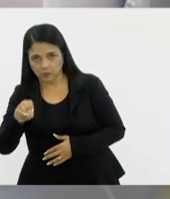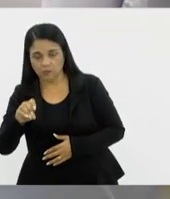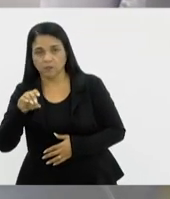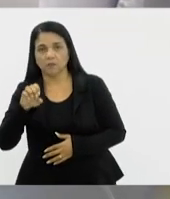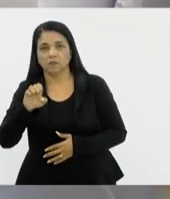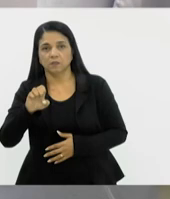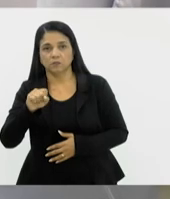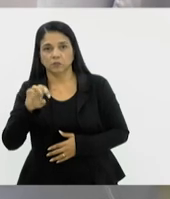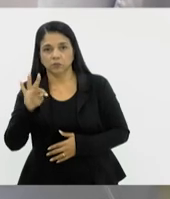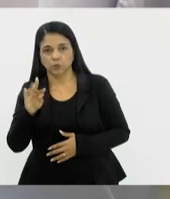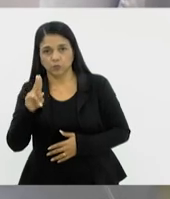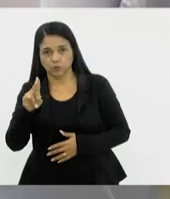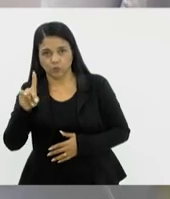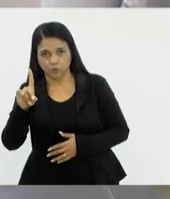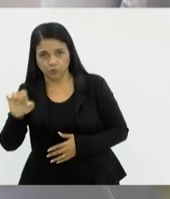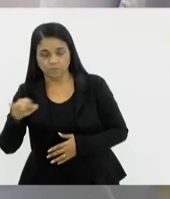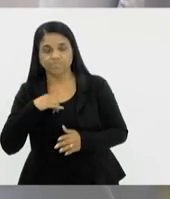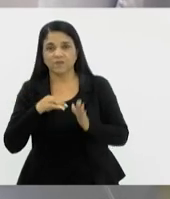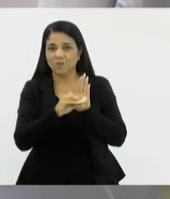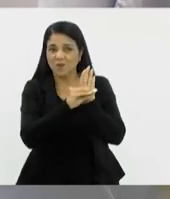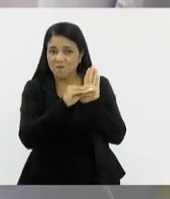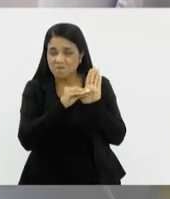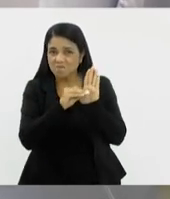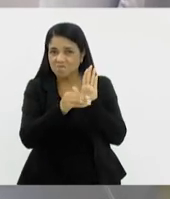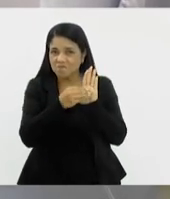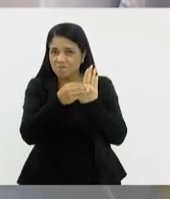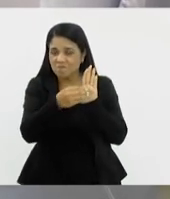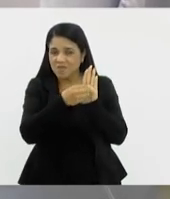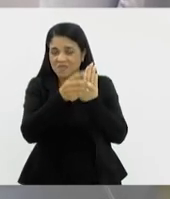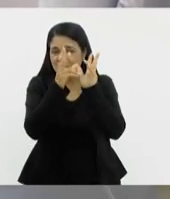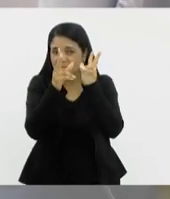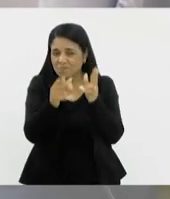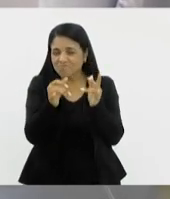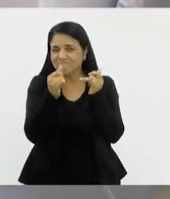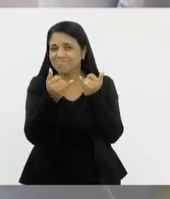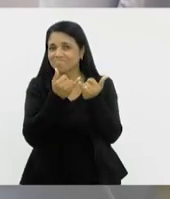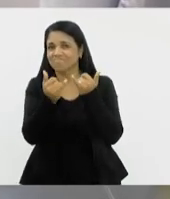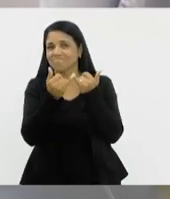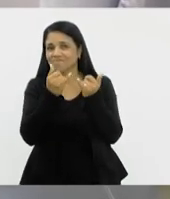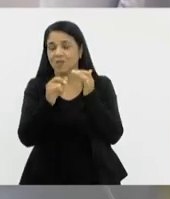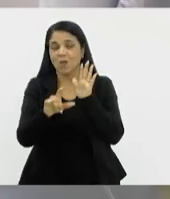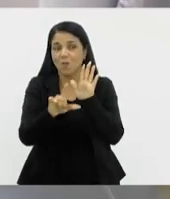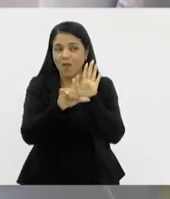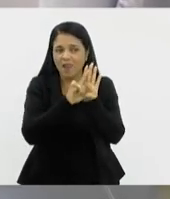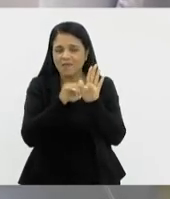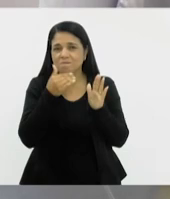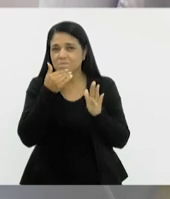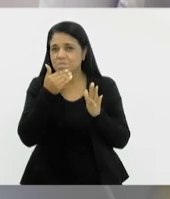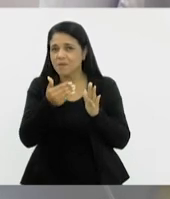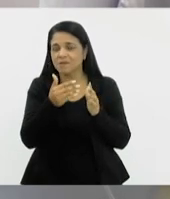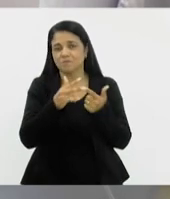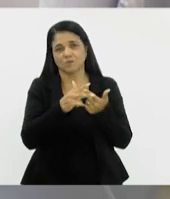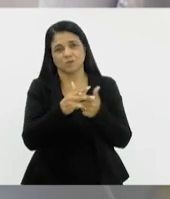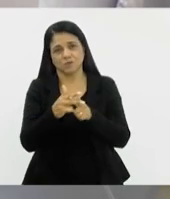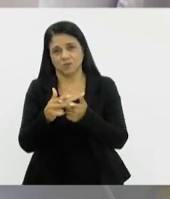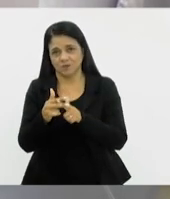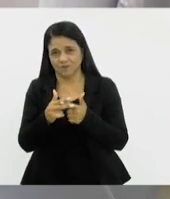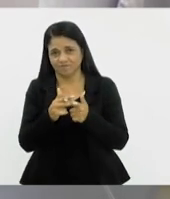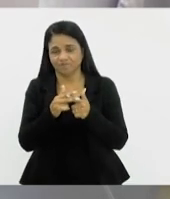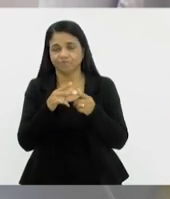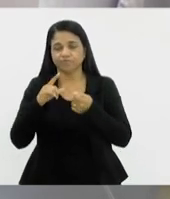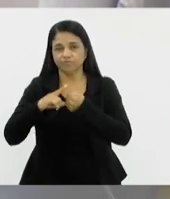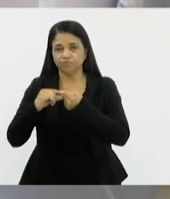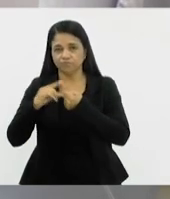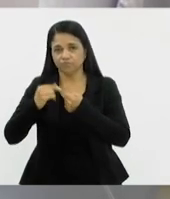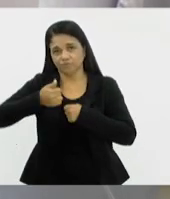uma ementa e um texto muito parecido com o que está sendo proposto. É uma lei vigente, ele não pede para fazer alteração. E o artigo 1º